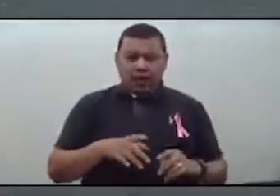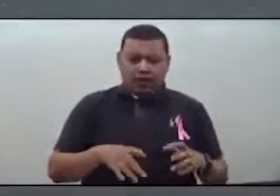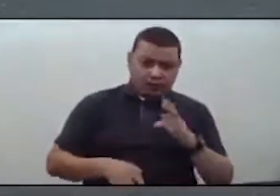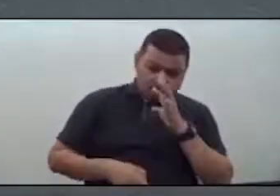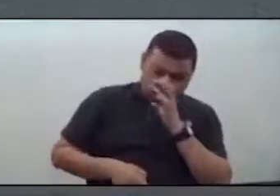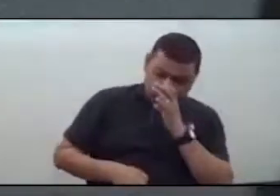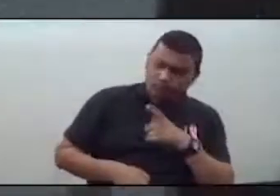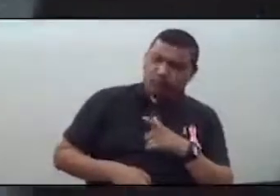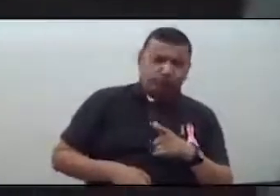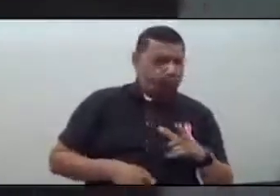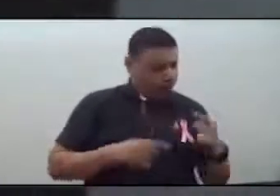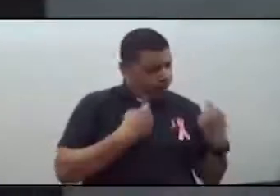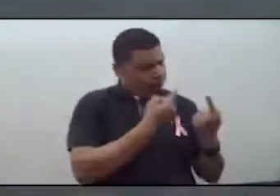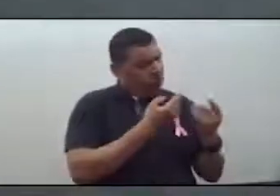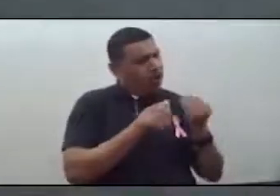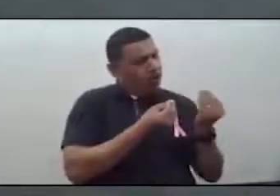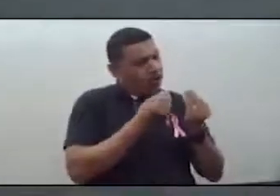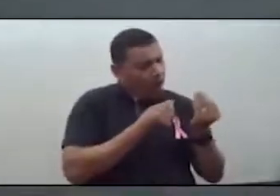conclusão.